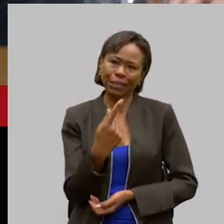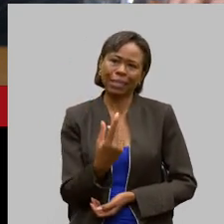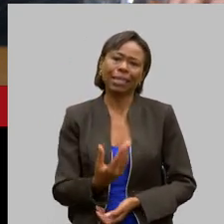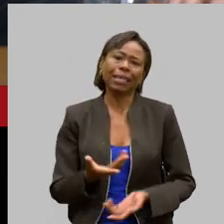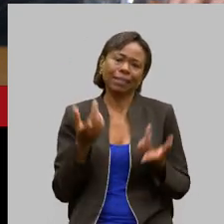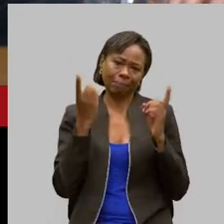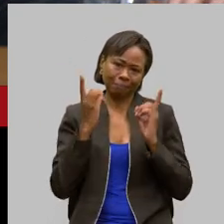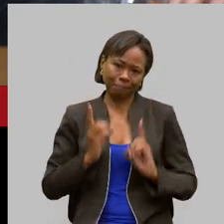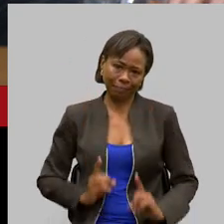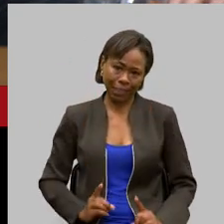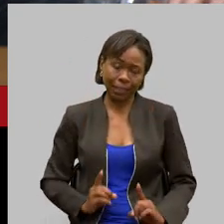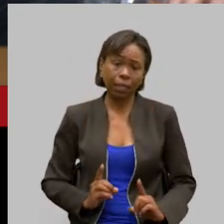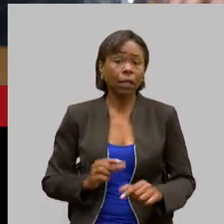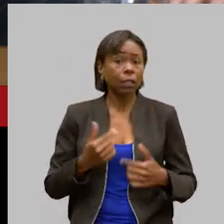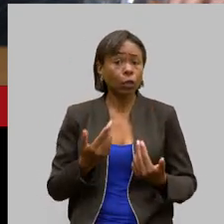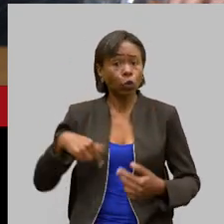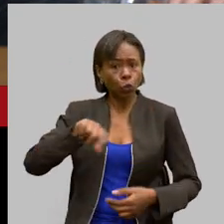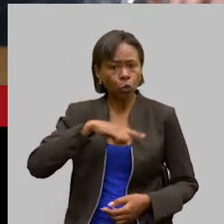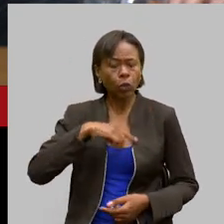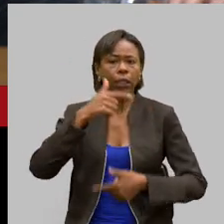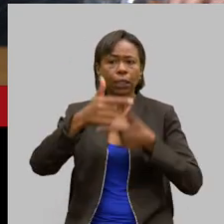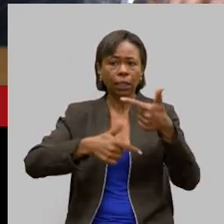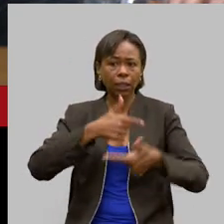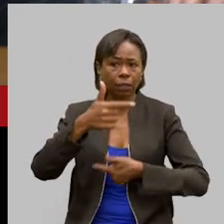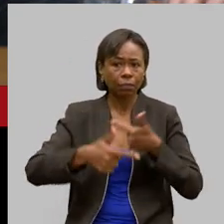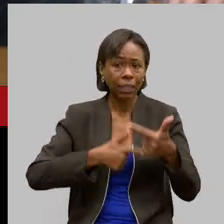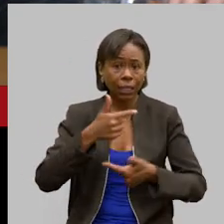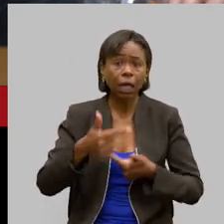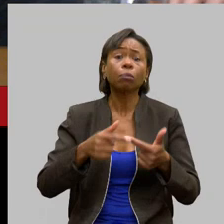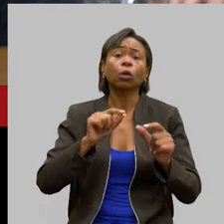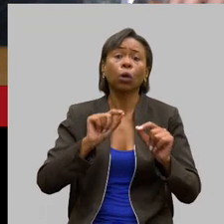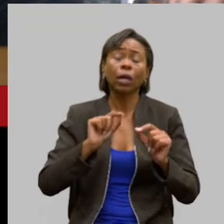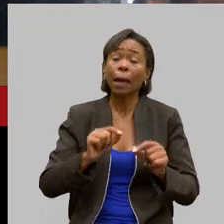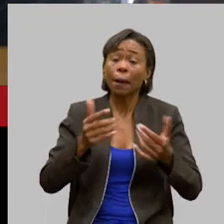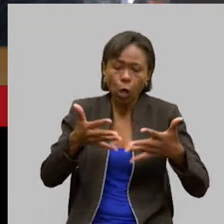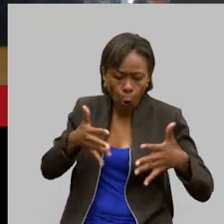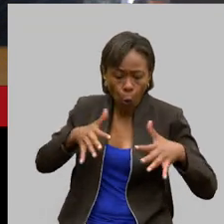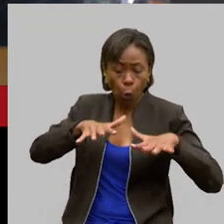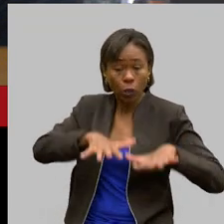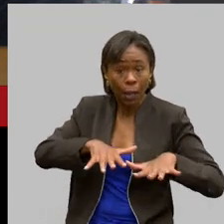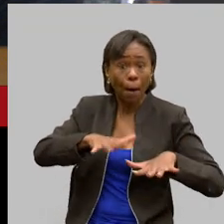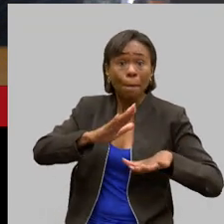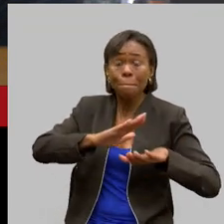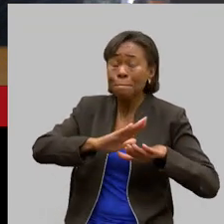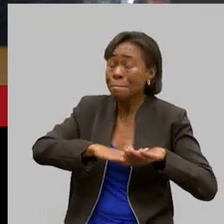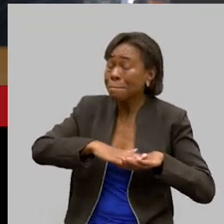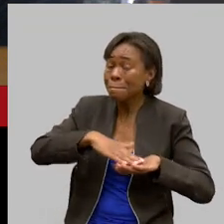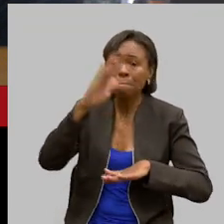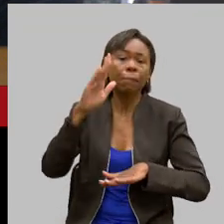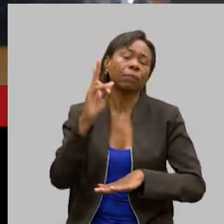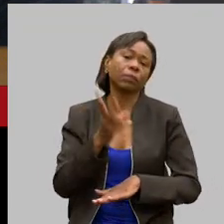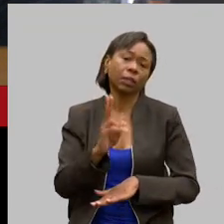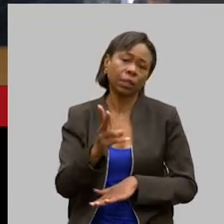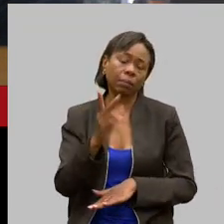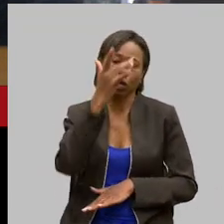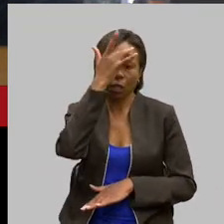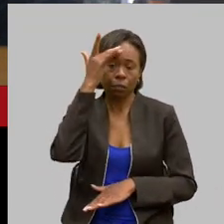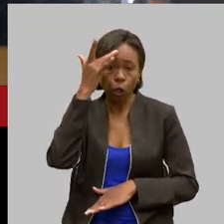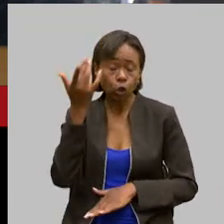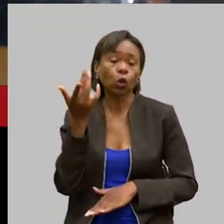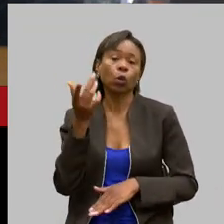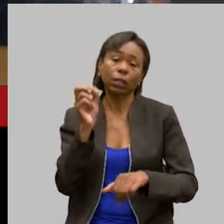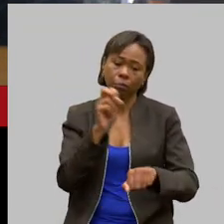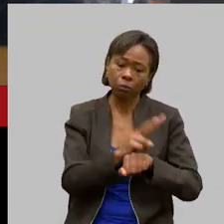deficiência então nós estamos trabalhando para incluir cada vez mais pessoas da com deficiência da nossa